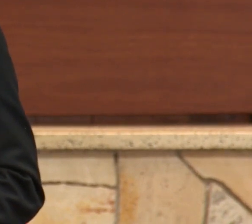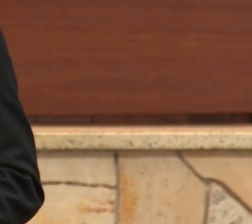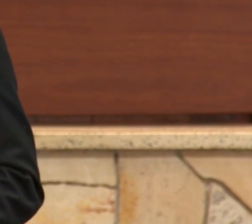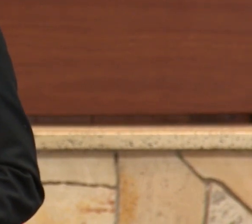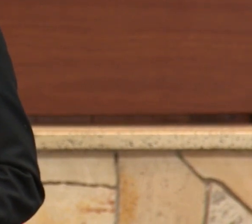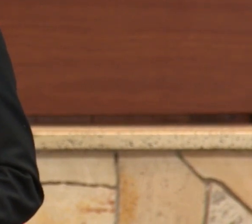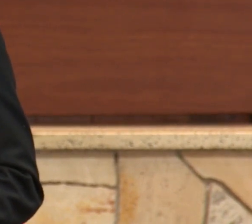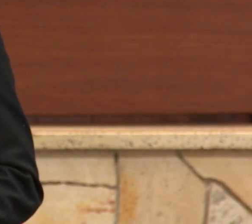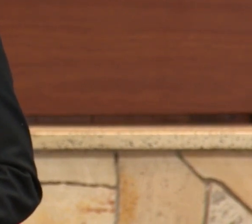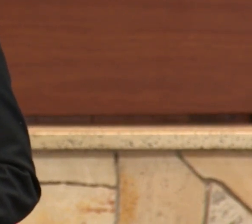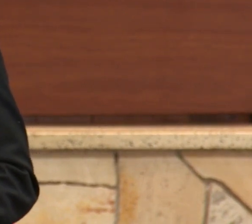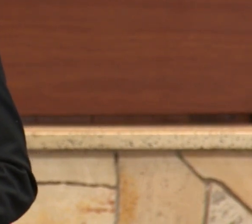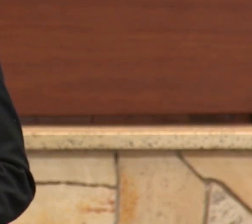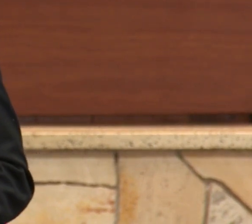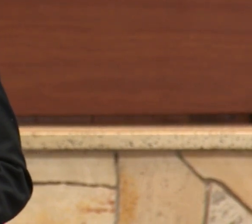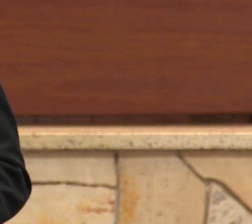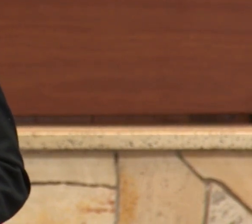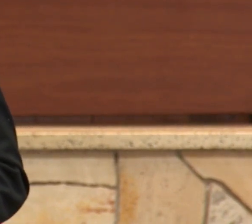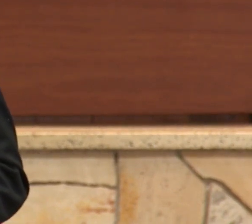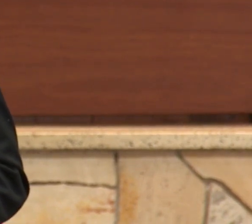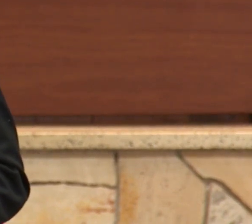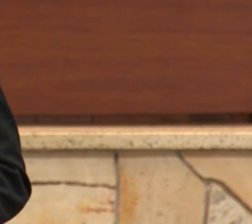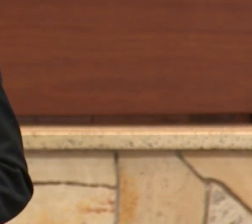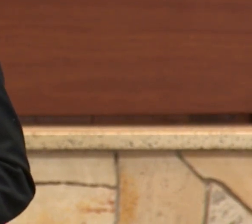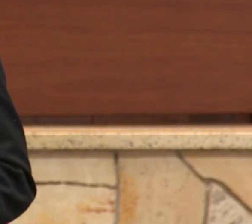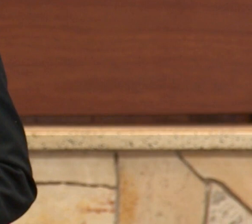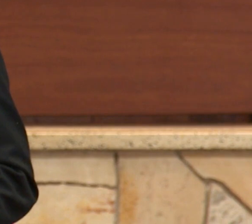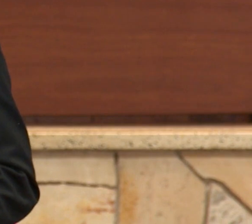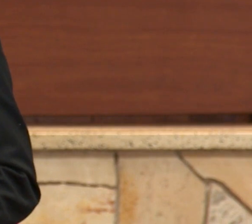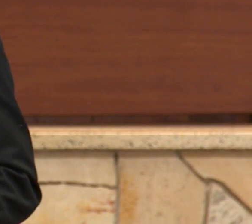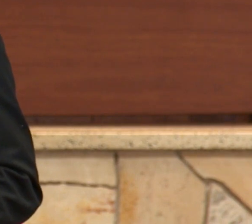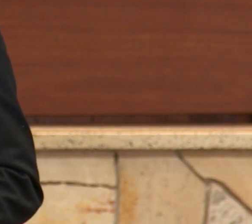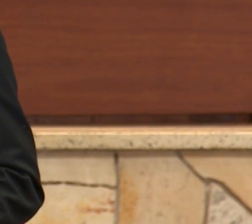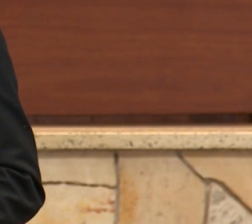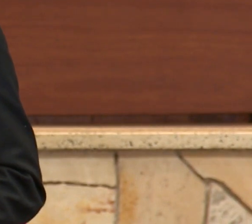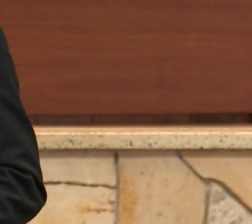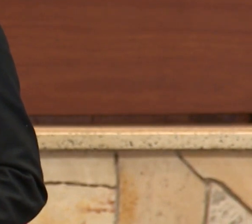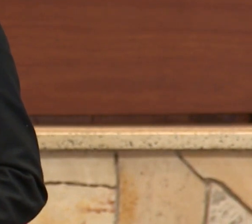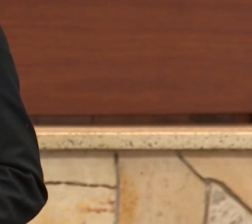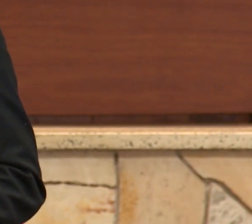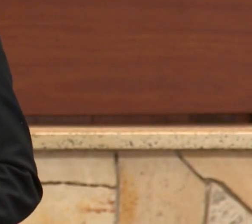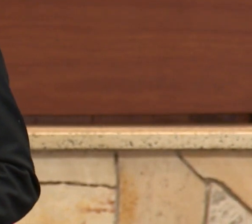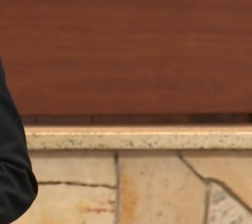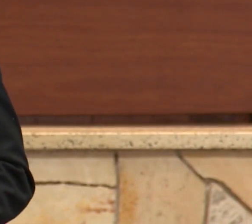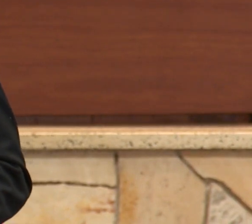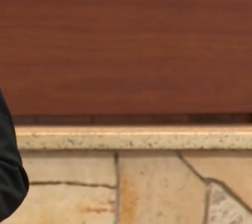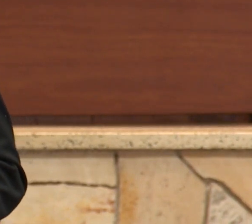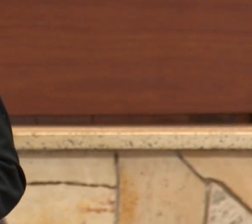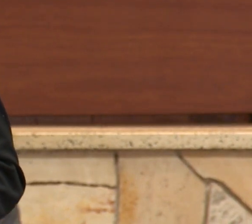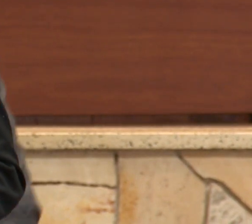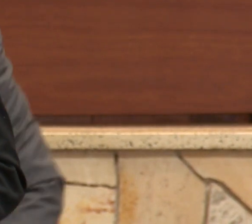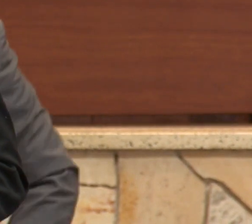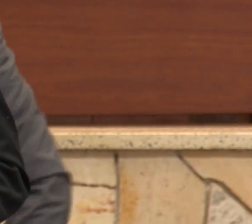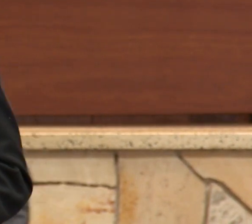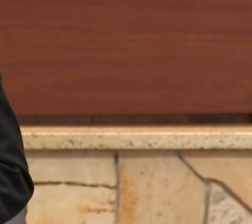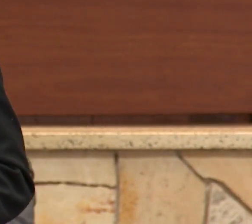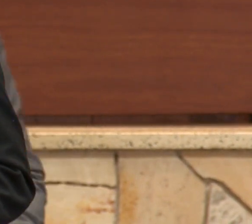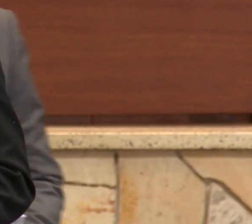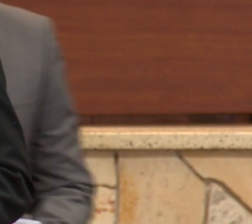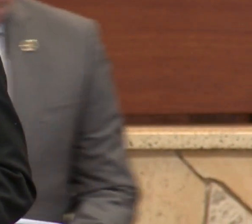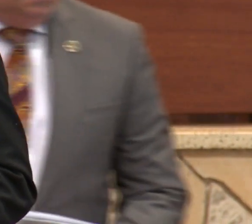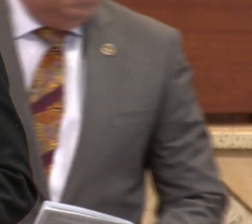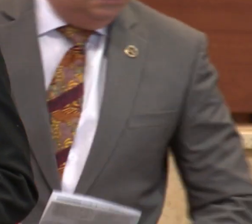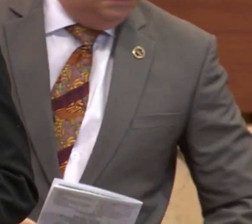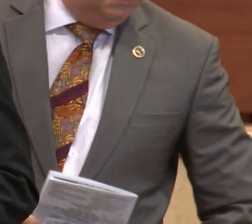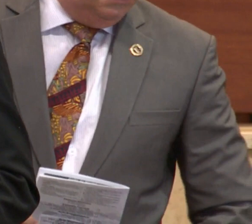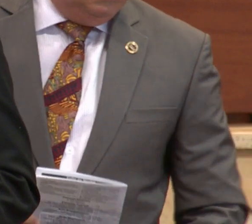culto, para que os irmãos então estejam cientes e possam assim escolher algum coro para se integrar.